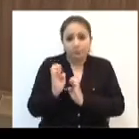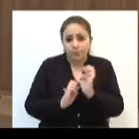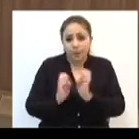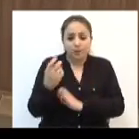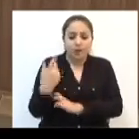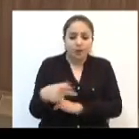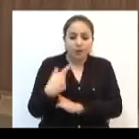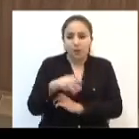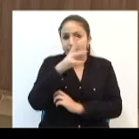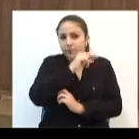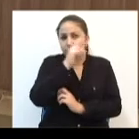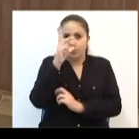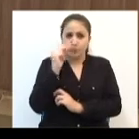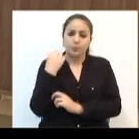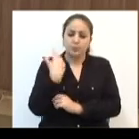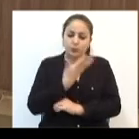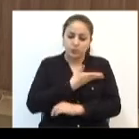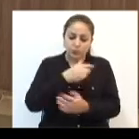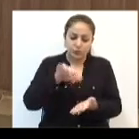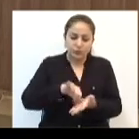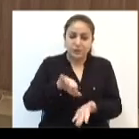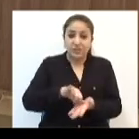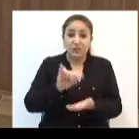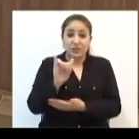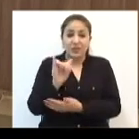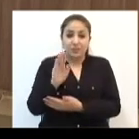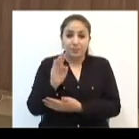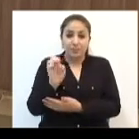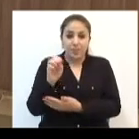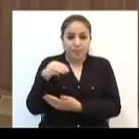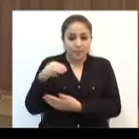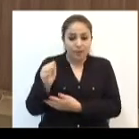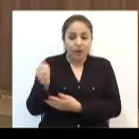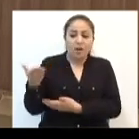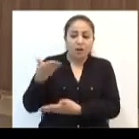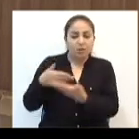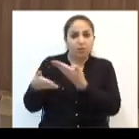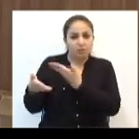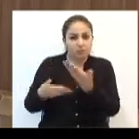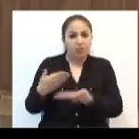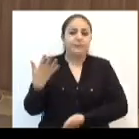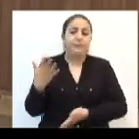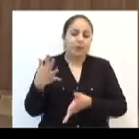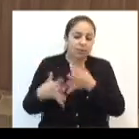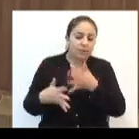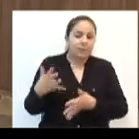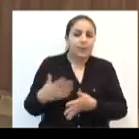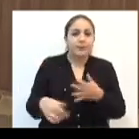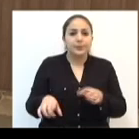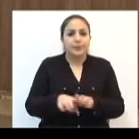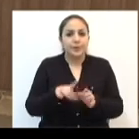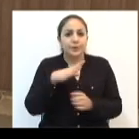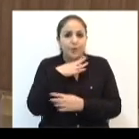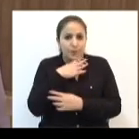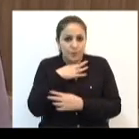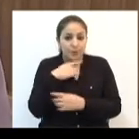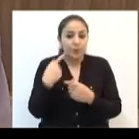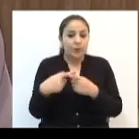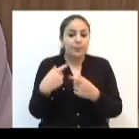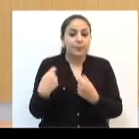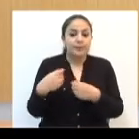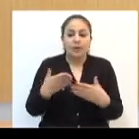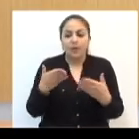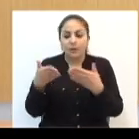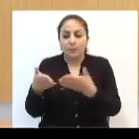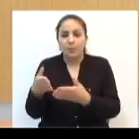nesses municípios onde o nosso centro do IBAMA aqui atende, vai ficar prejudicado porque eles vão ter que ir a Porto Alegre buscar a